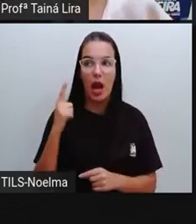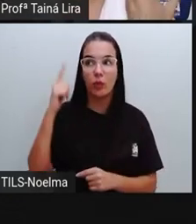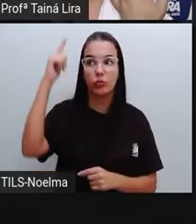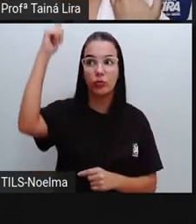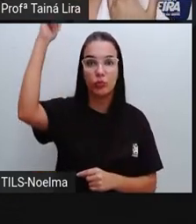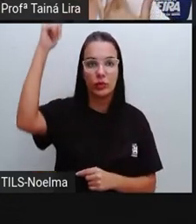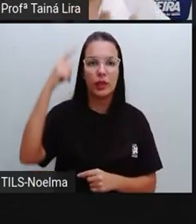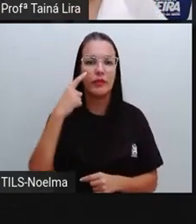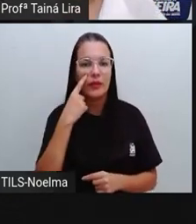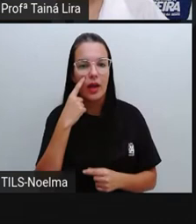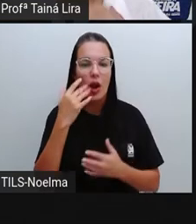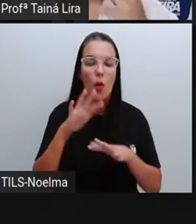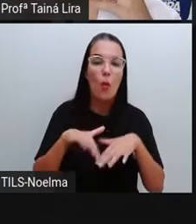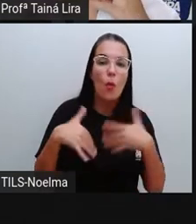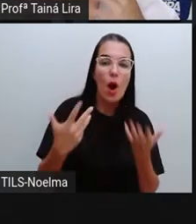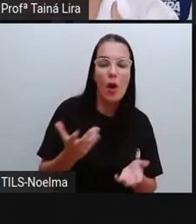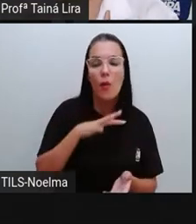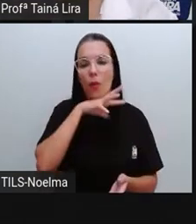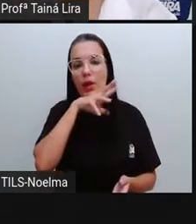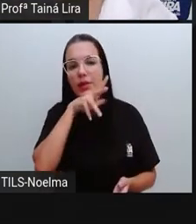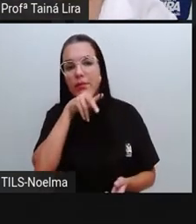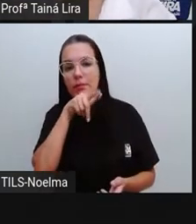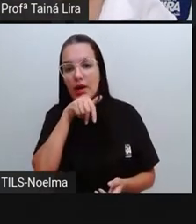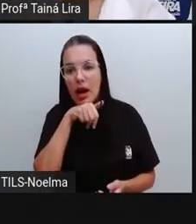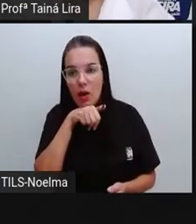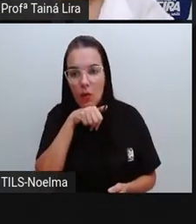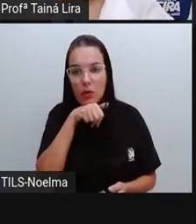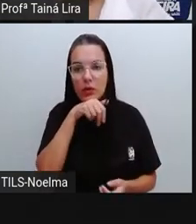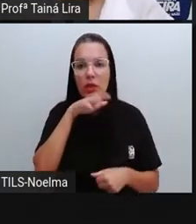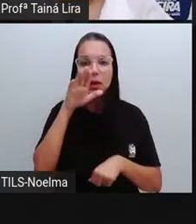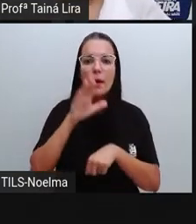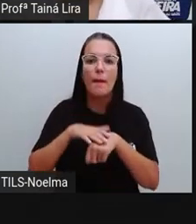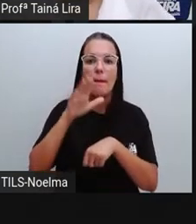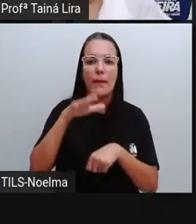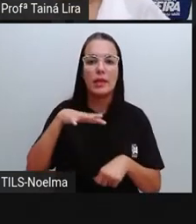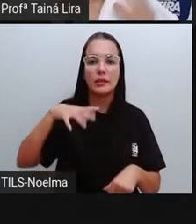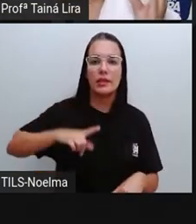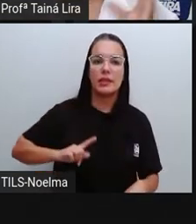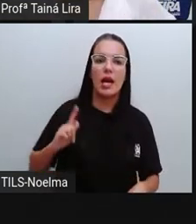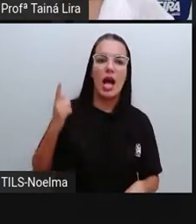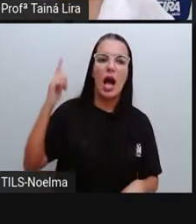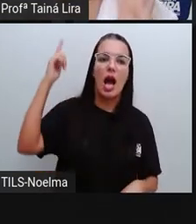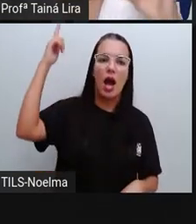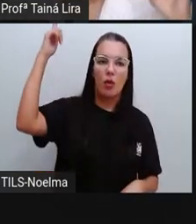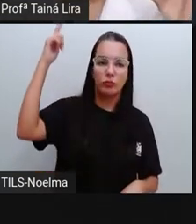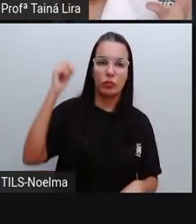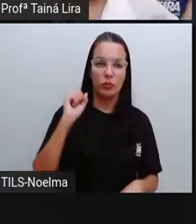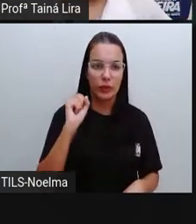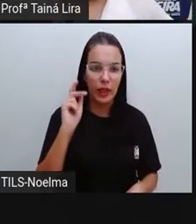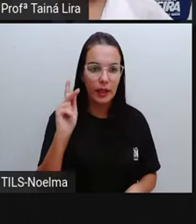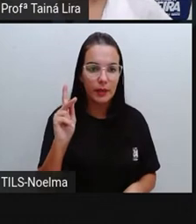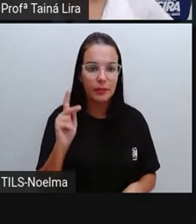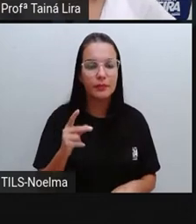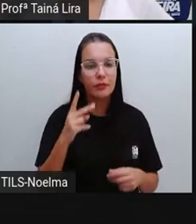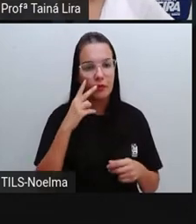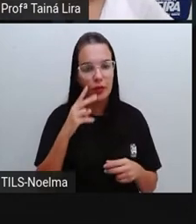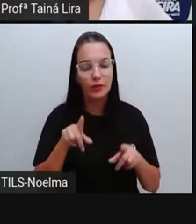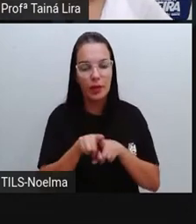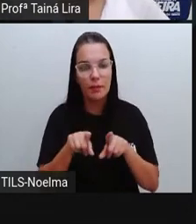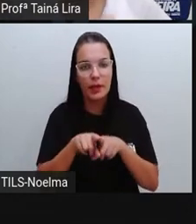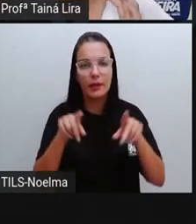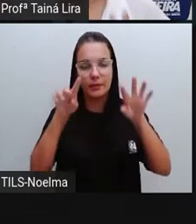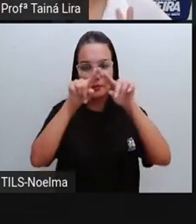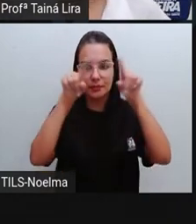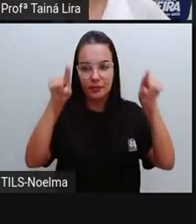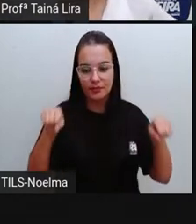tá? Aqui a Pro também considerou as alturas máximas que eles podem atingir. E a Pro organizou aqui em formato de tabela. E aí a